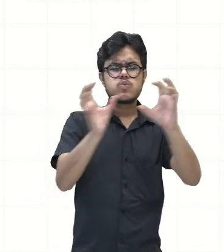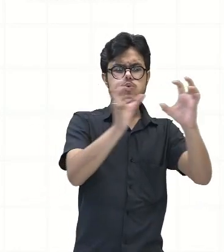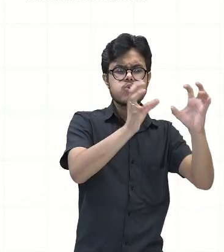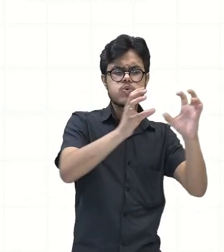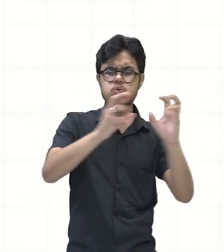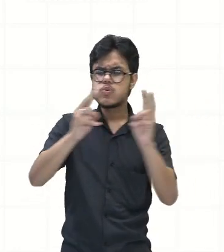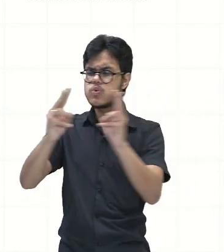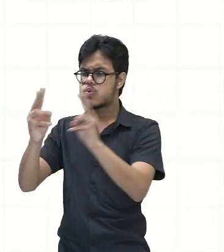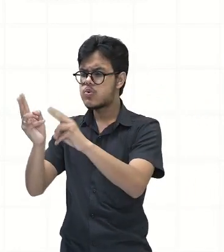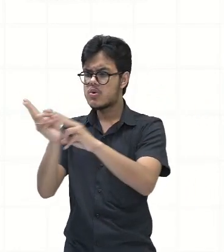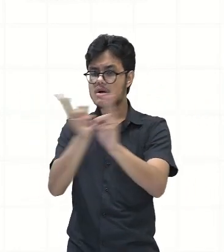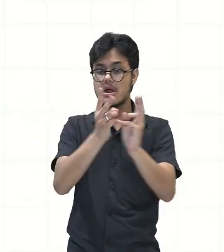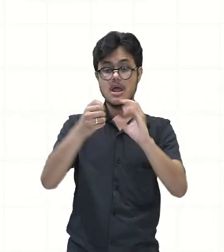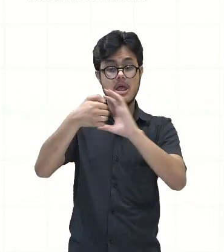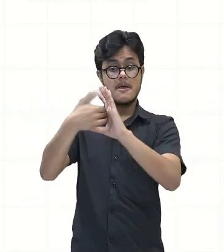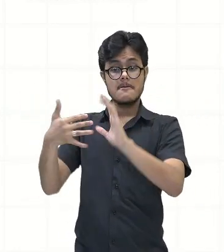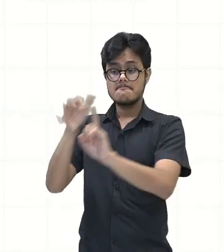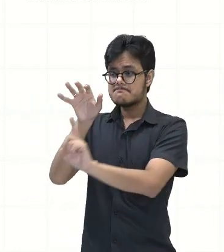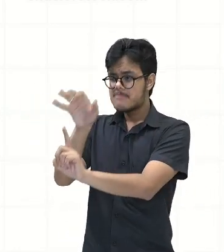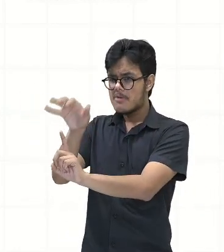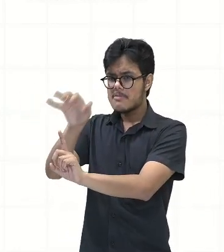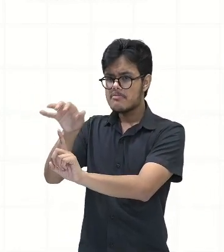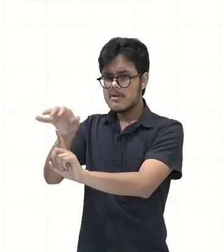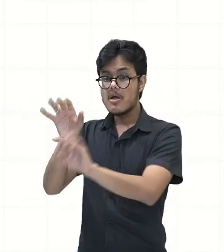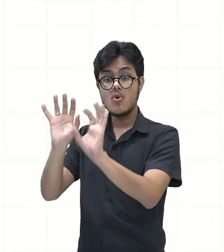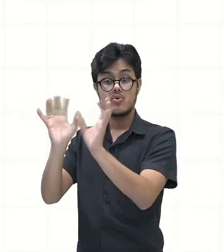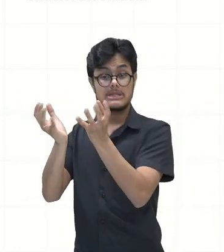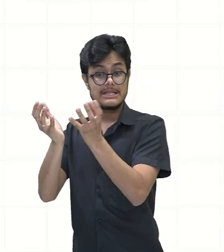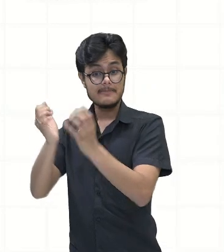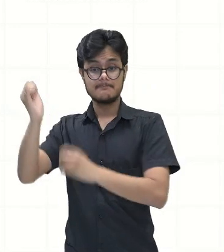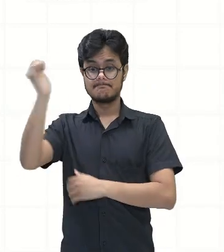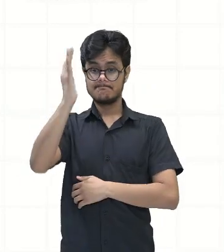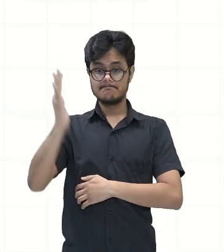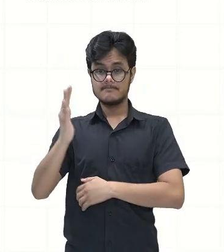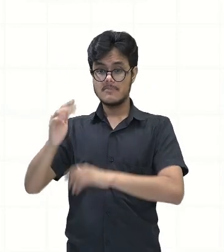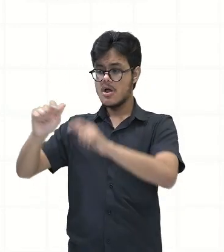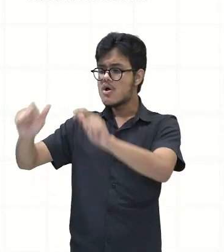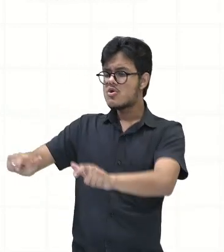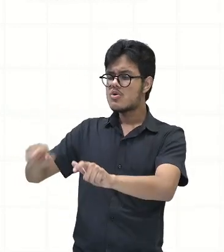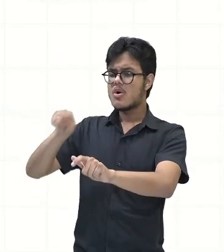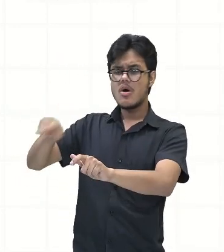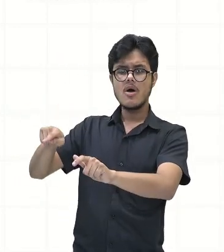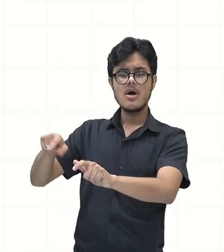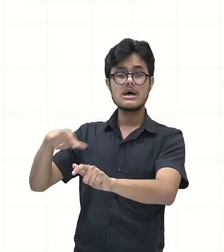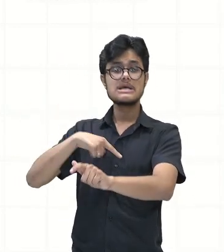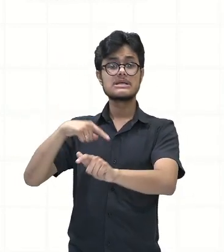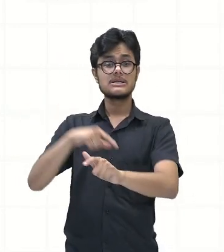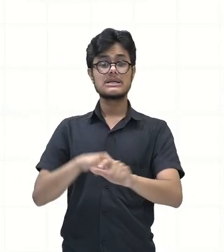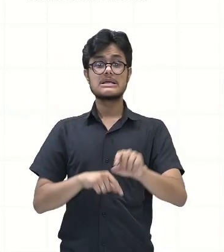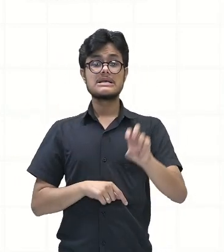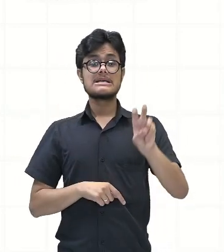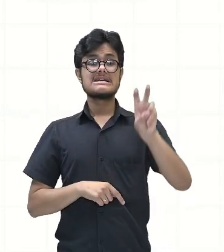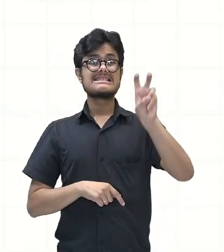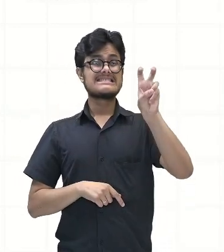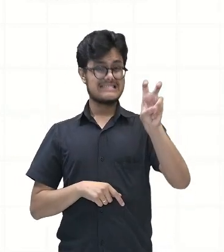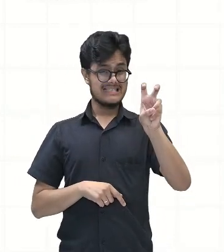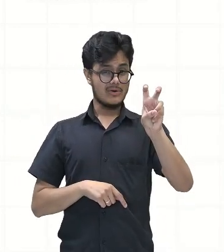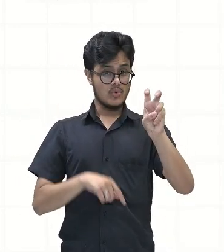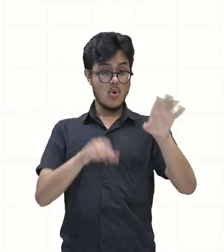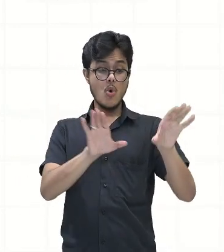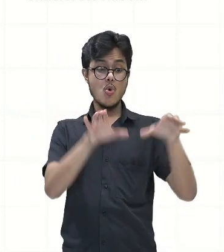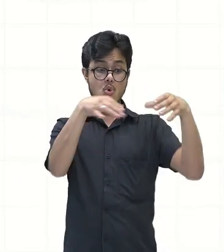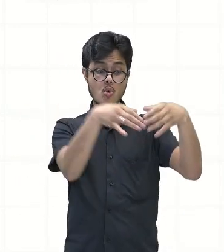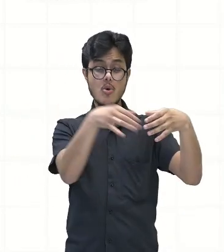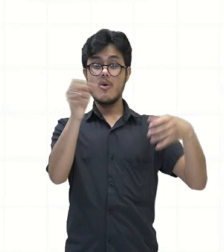do clima. E aí a gente vai ver que no Brasil nós temos a atuação de 5 massas de ar,